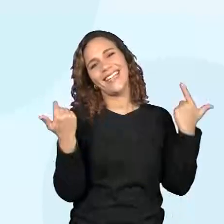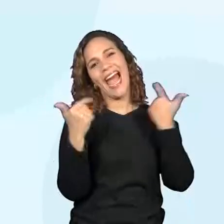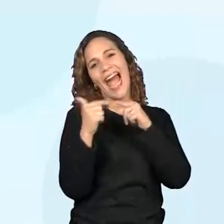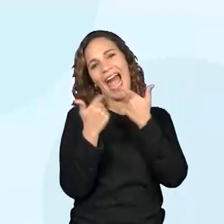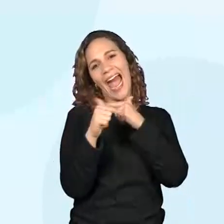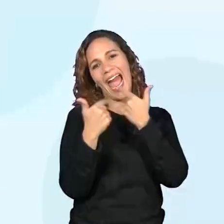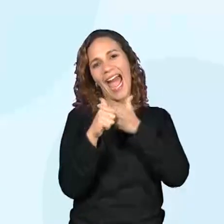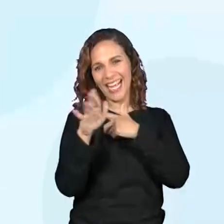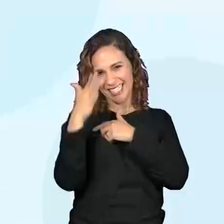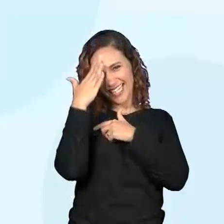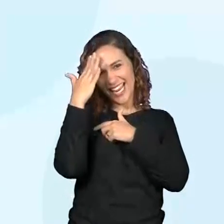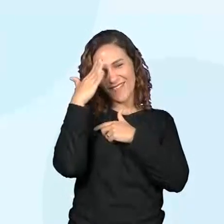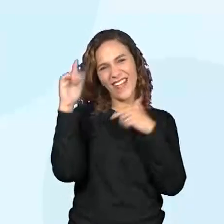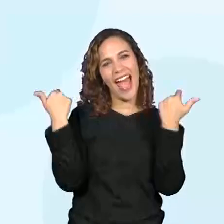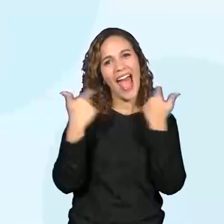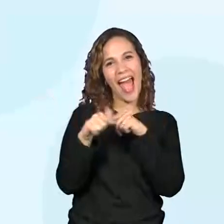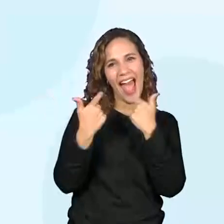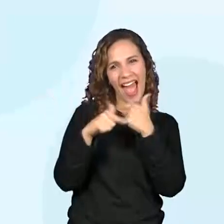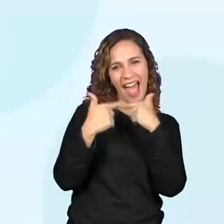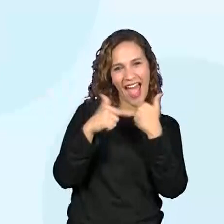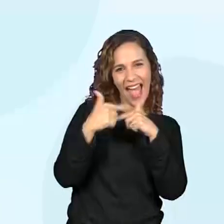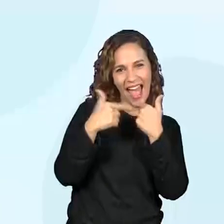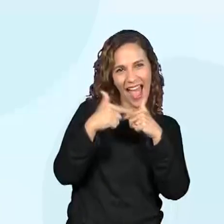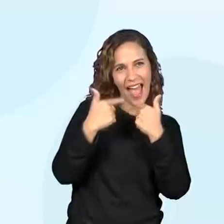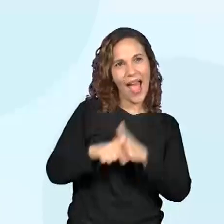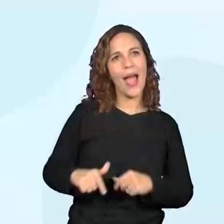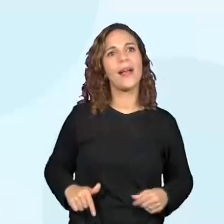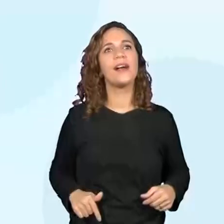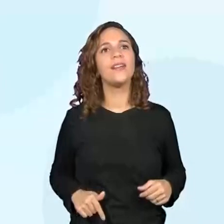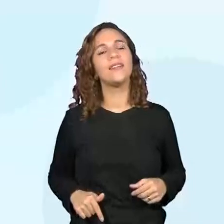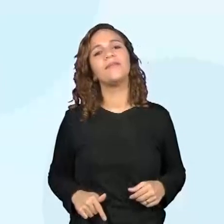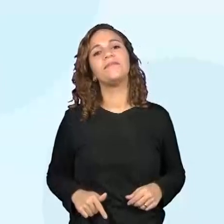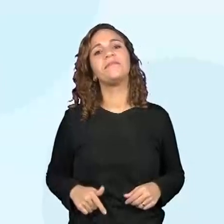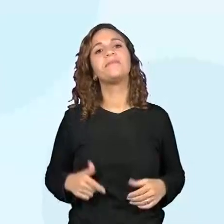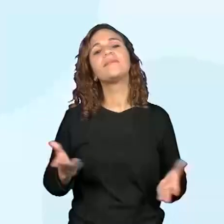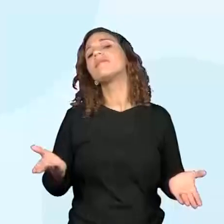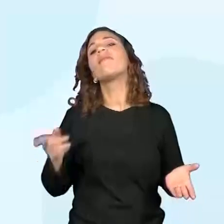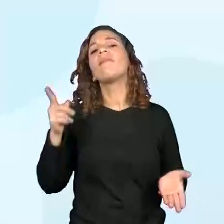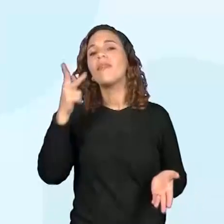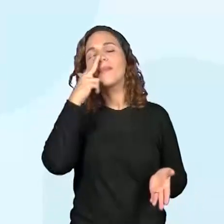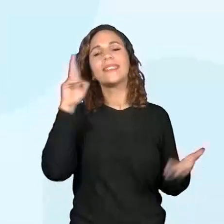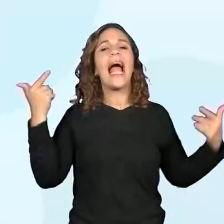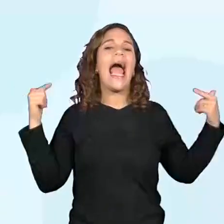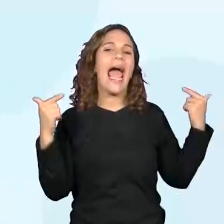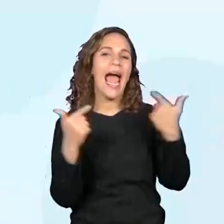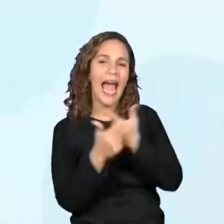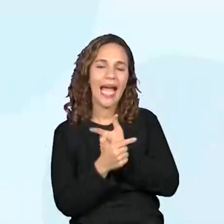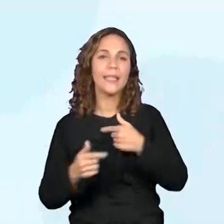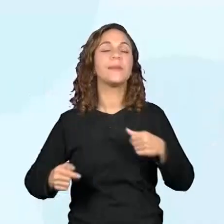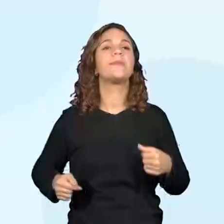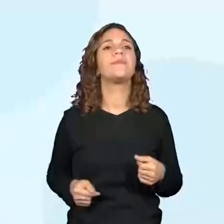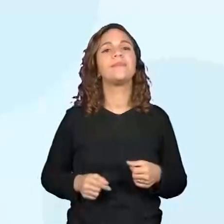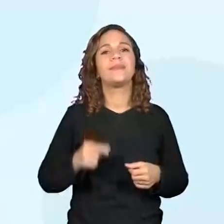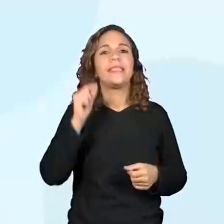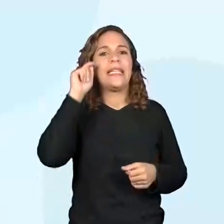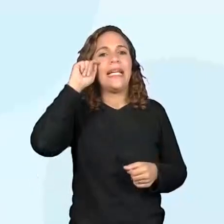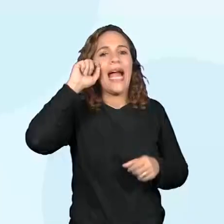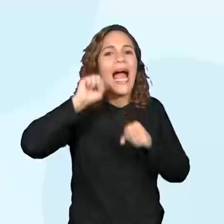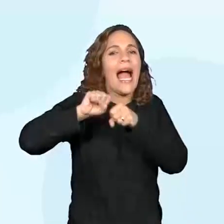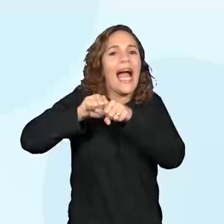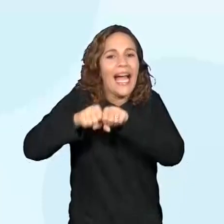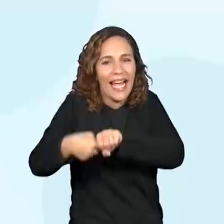A gente né, usa direto, né? Isso, ha-ha-ha, quer dizer dar risada, né? E o